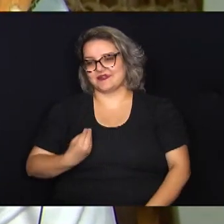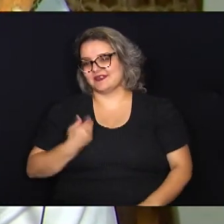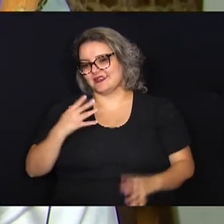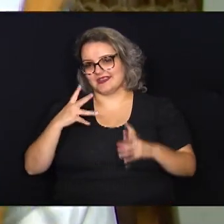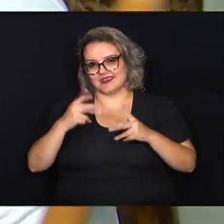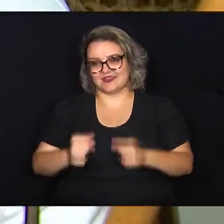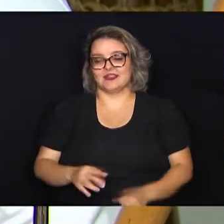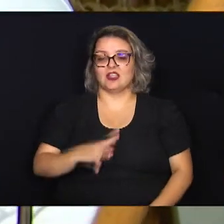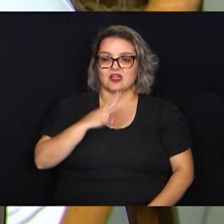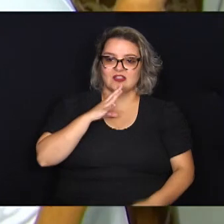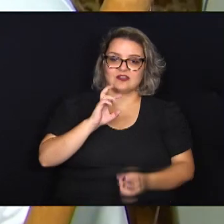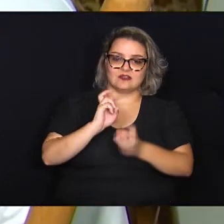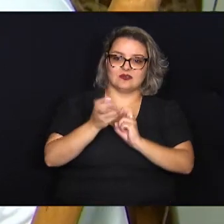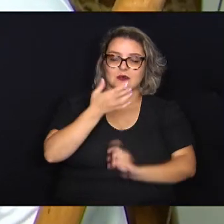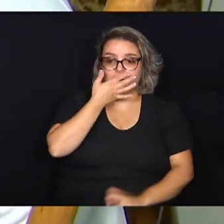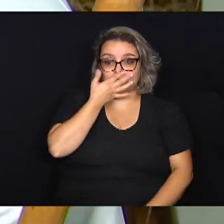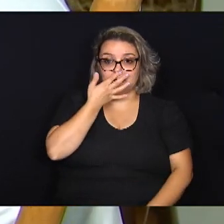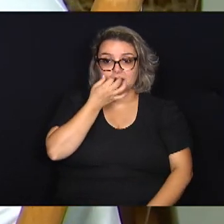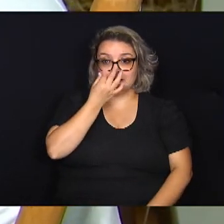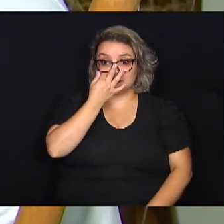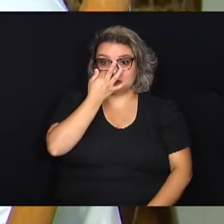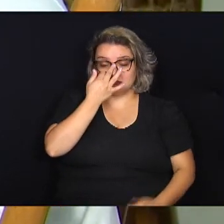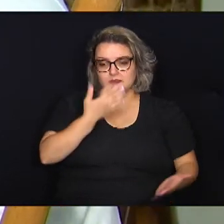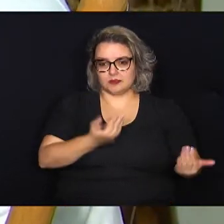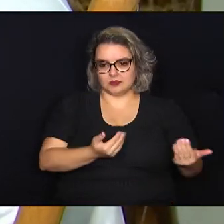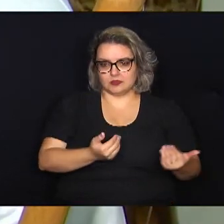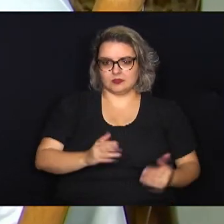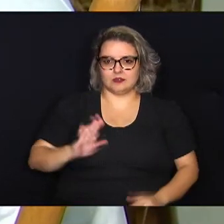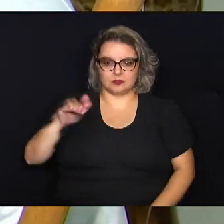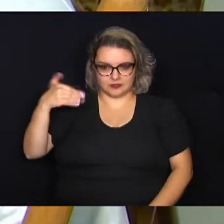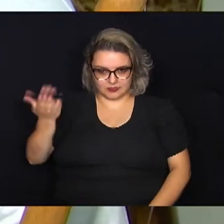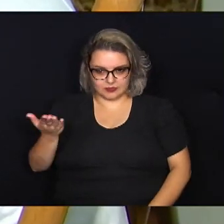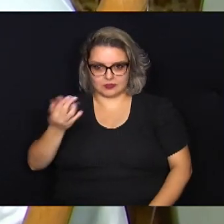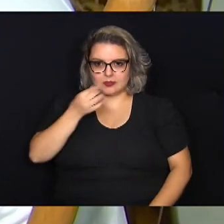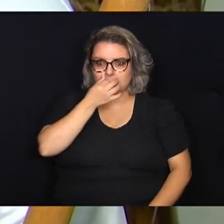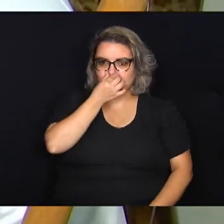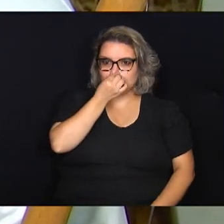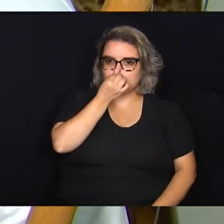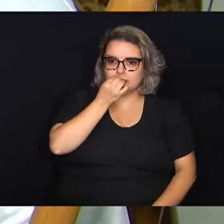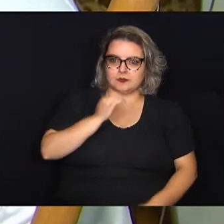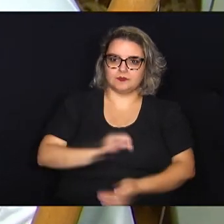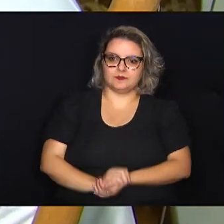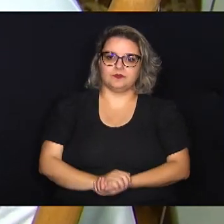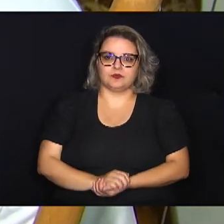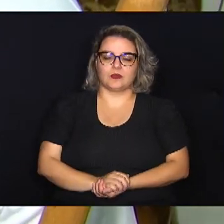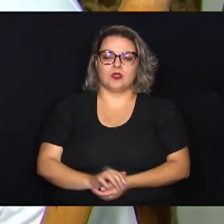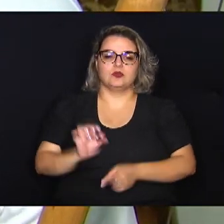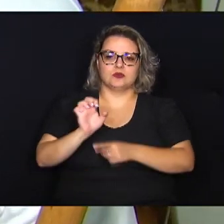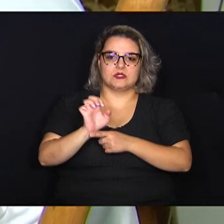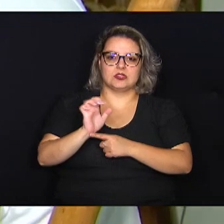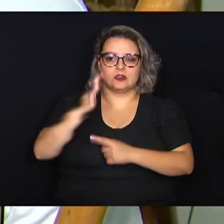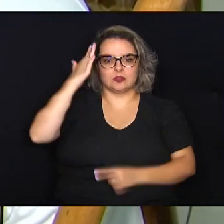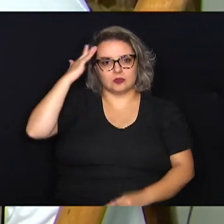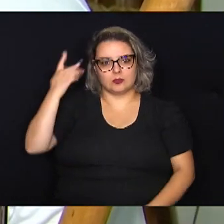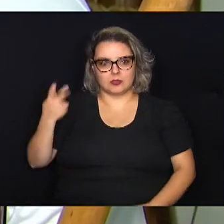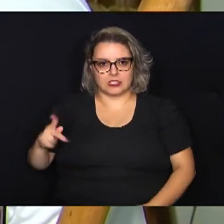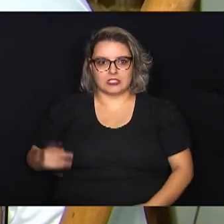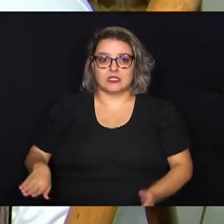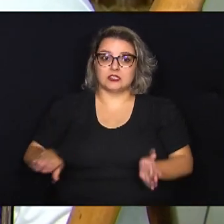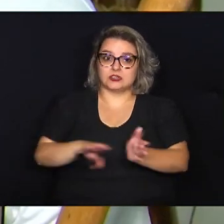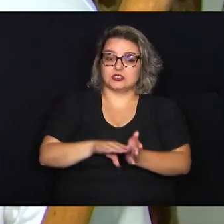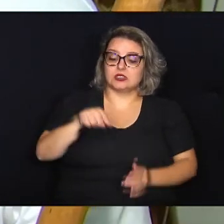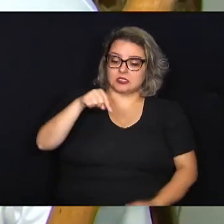a capoeira ainda jovem, sou de fora, não sou daqui do estado de São Paulo, vindo do estado do Paraná. E chegando